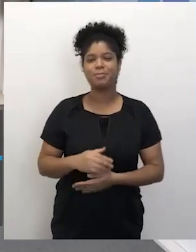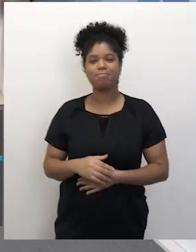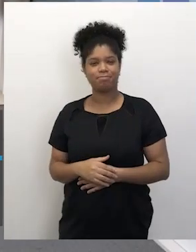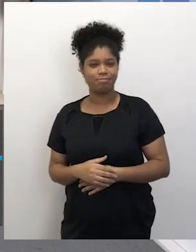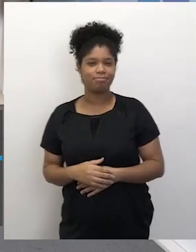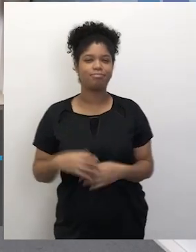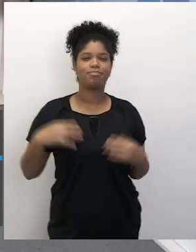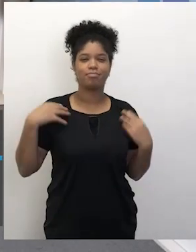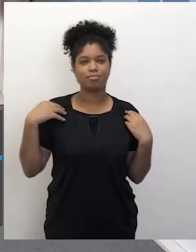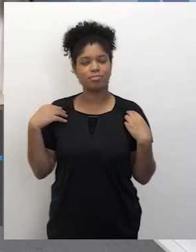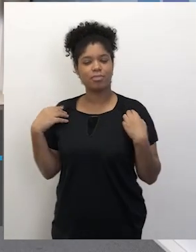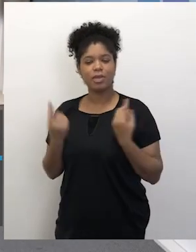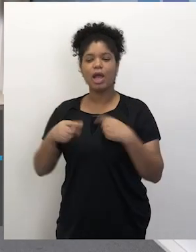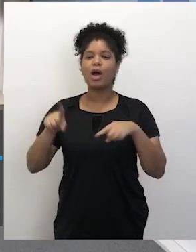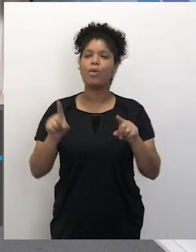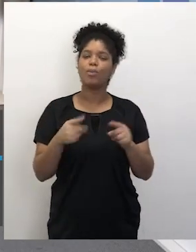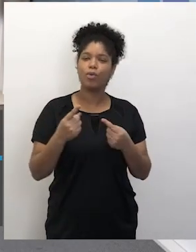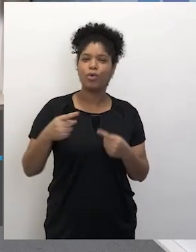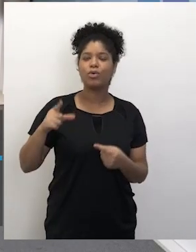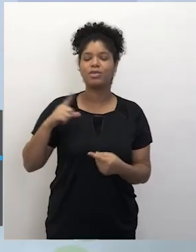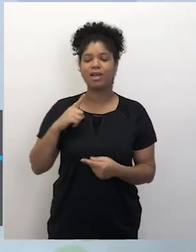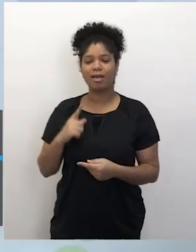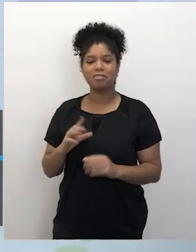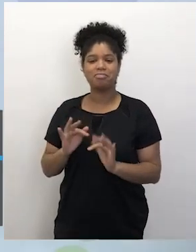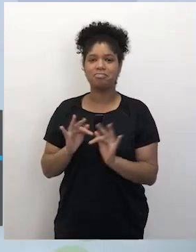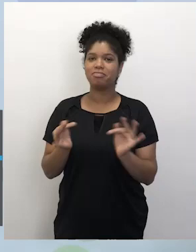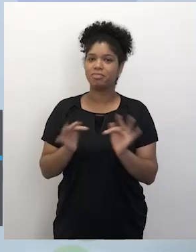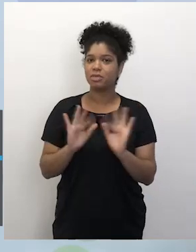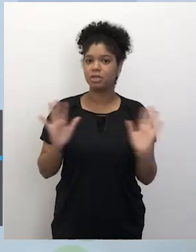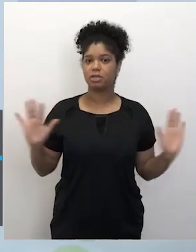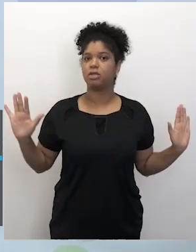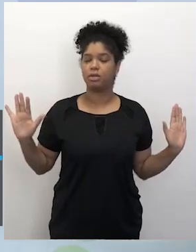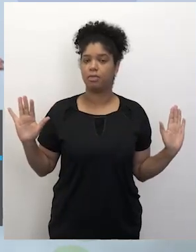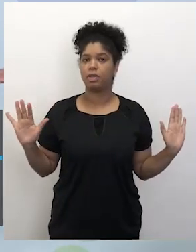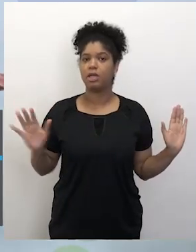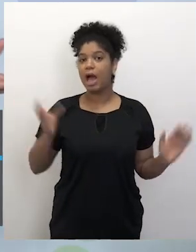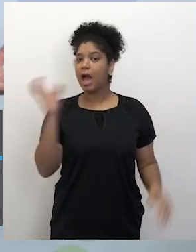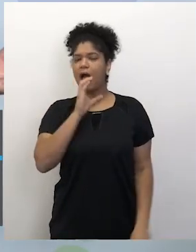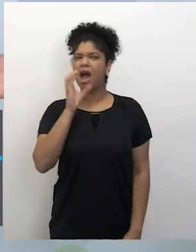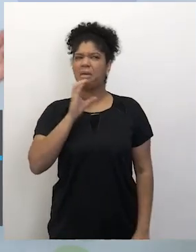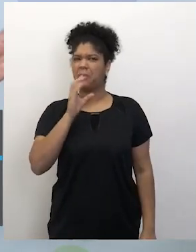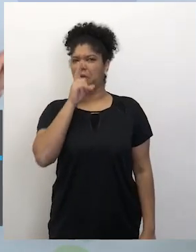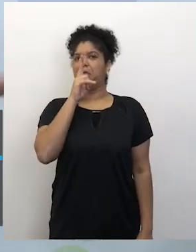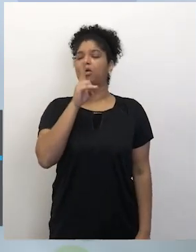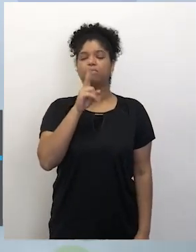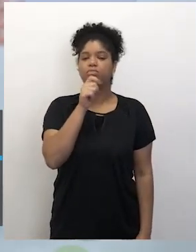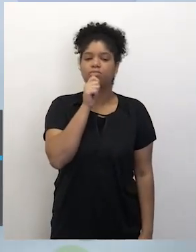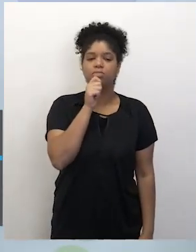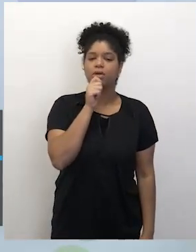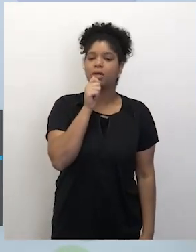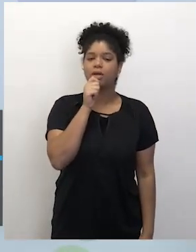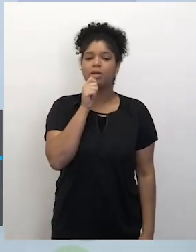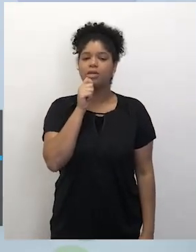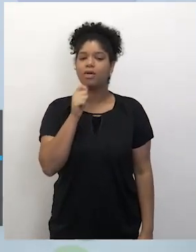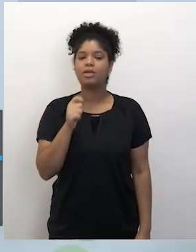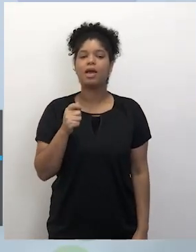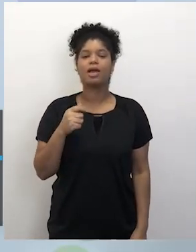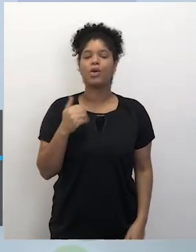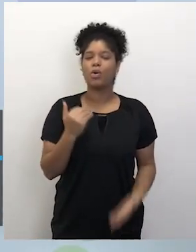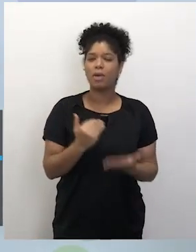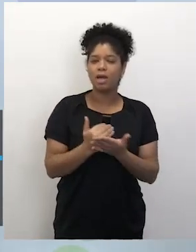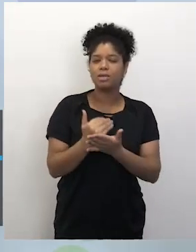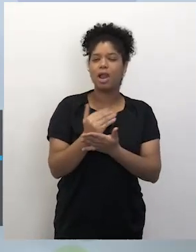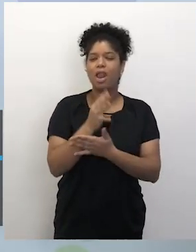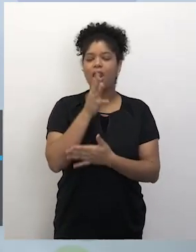balancinho, a música tinha um ritmo não tão acelerado, sim, né? Era de lento aí a